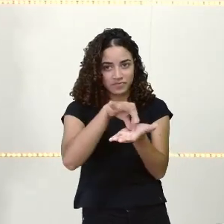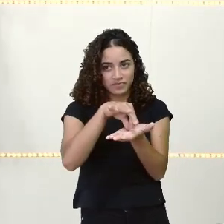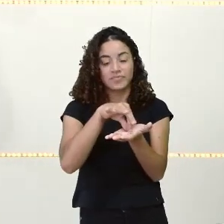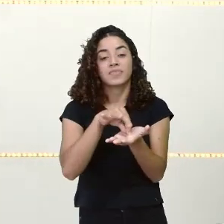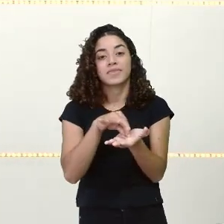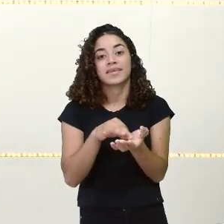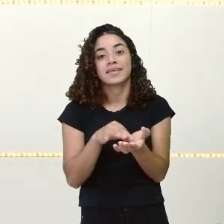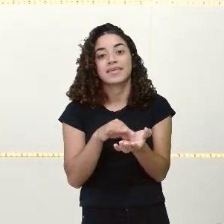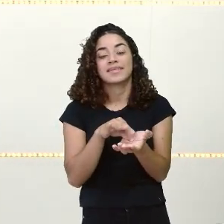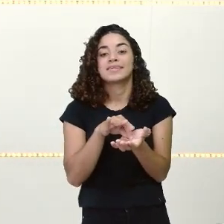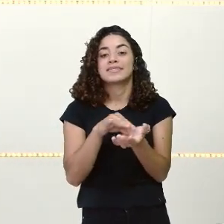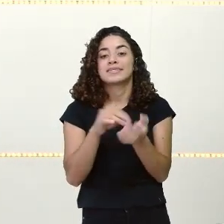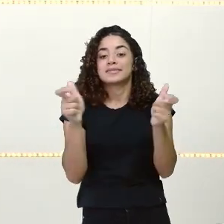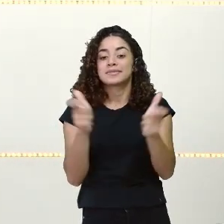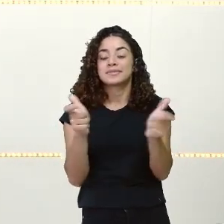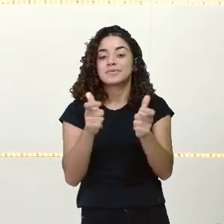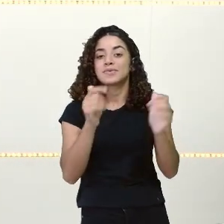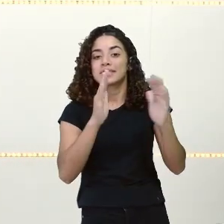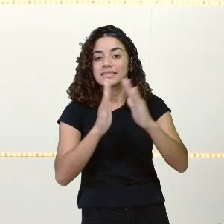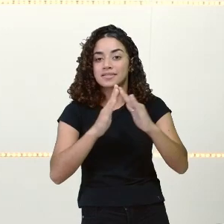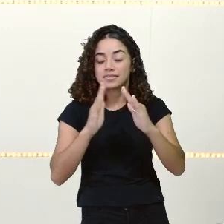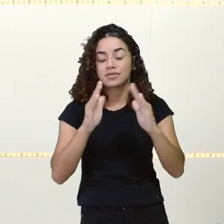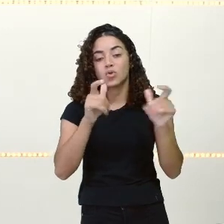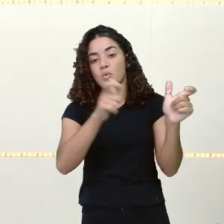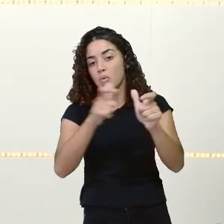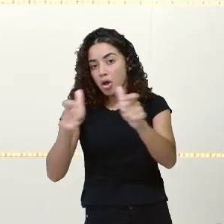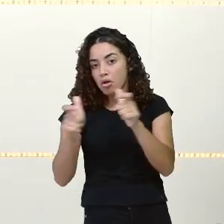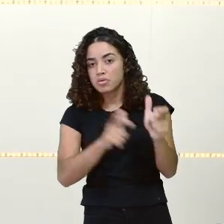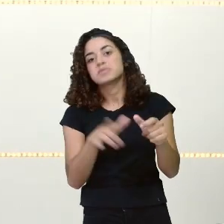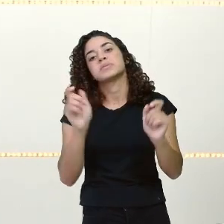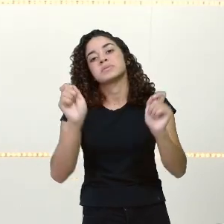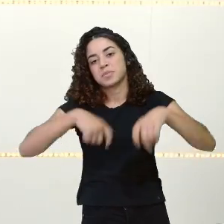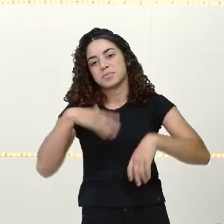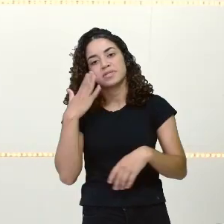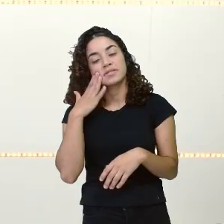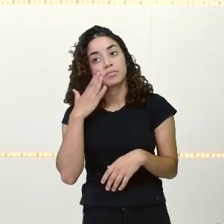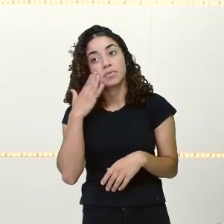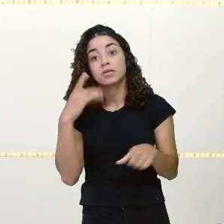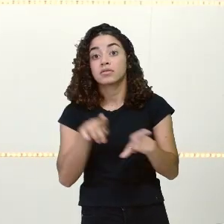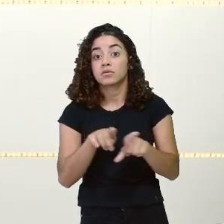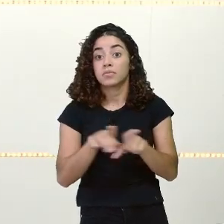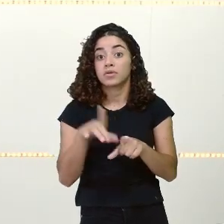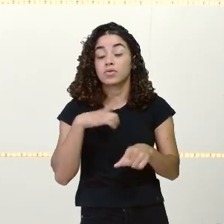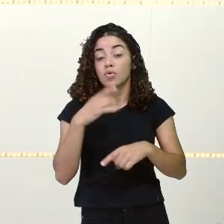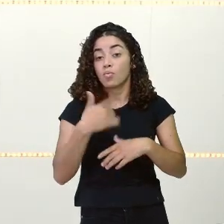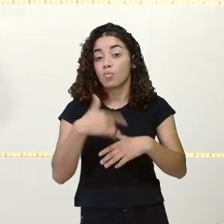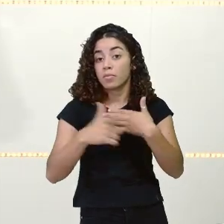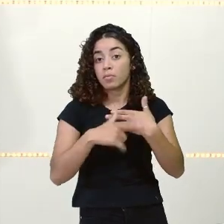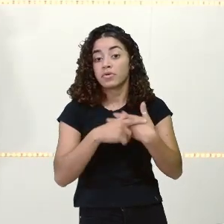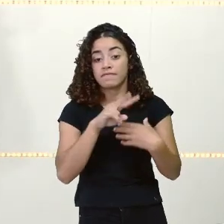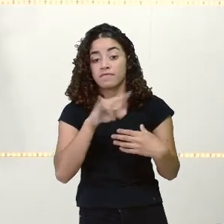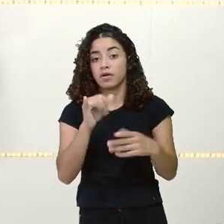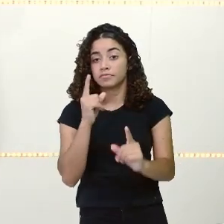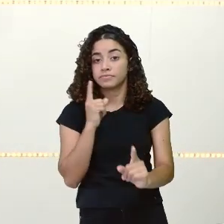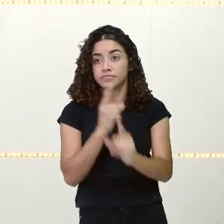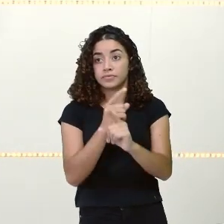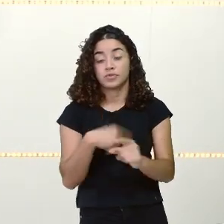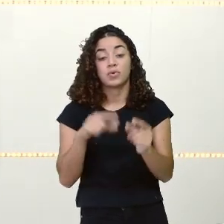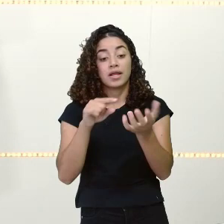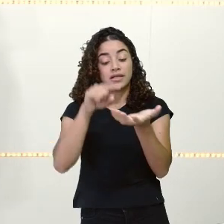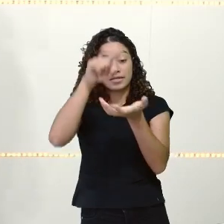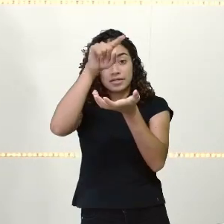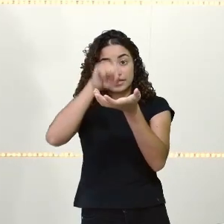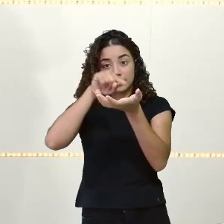das coordenadas geográficas. E também tem outra função que a gente já vai descobrir. Olha só, essas linhas